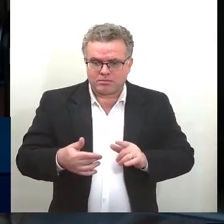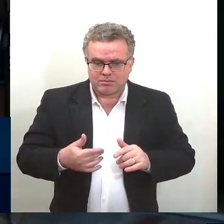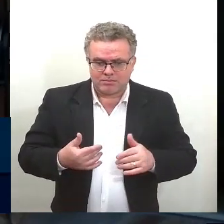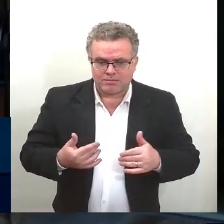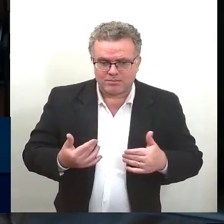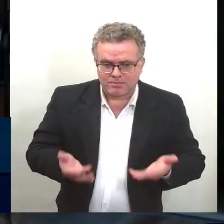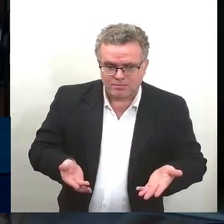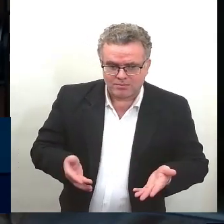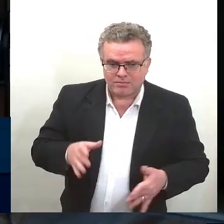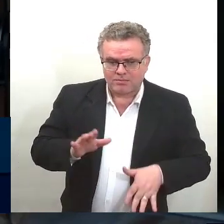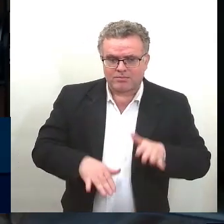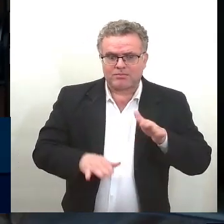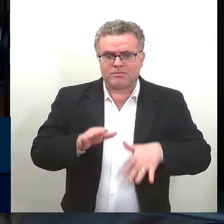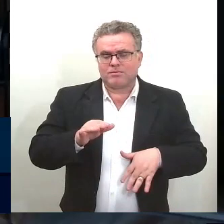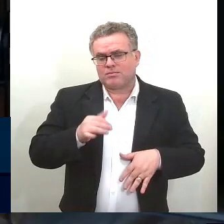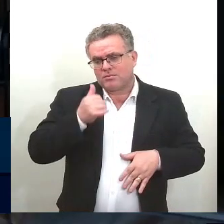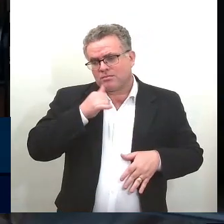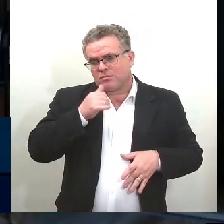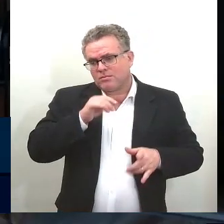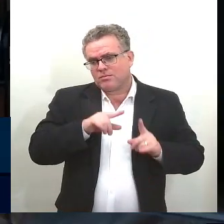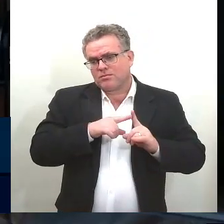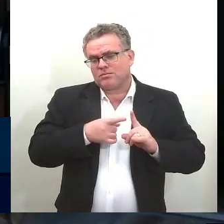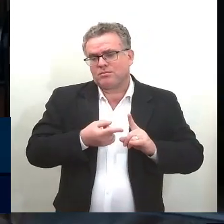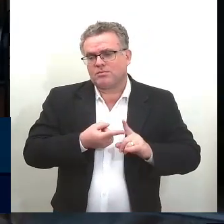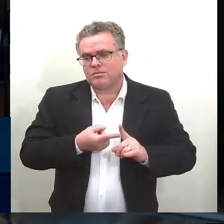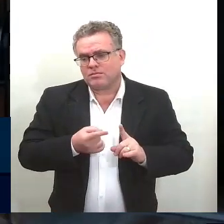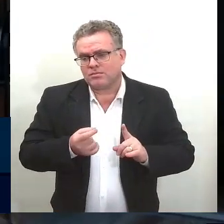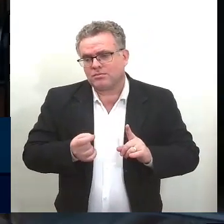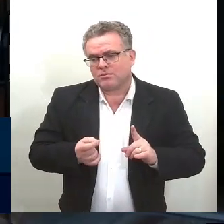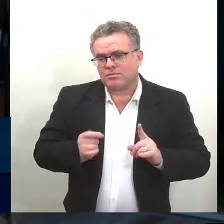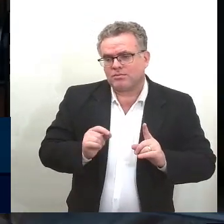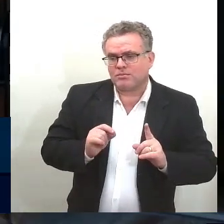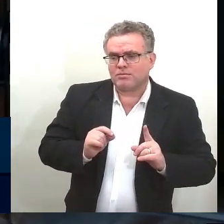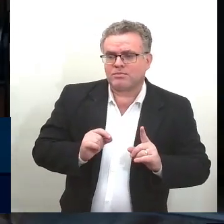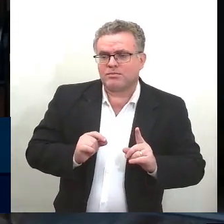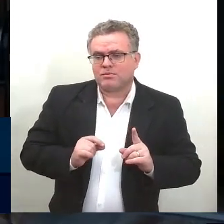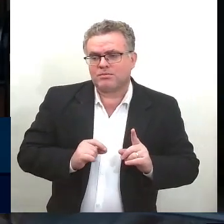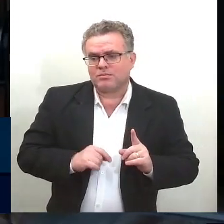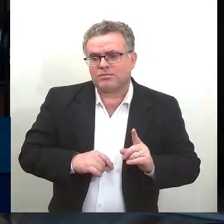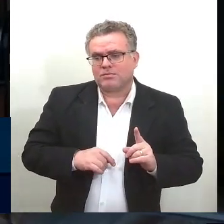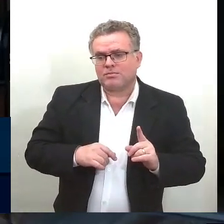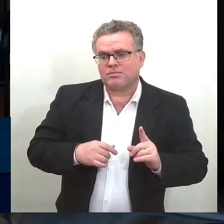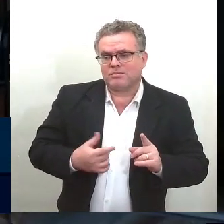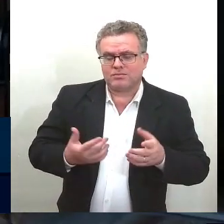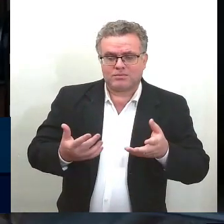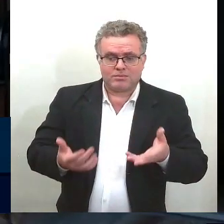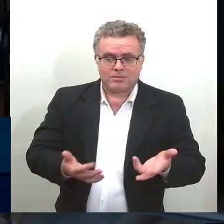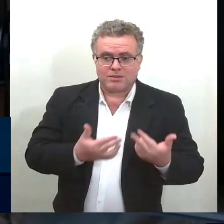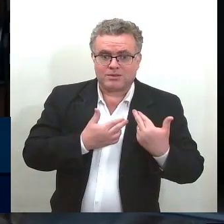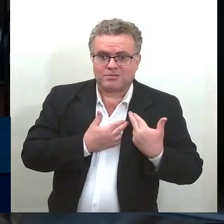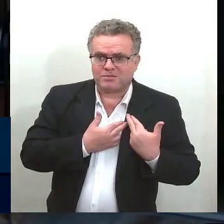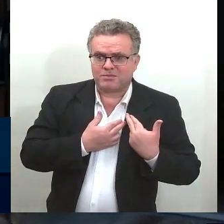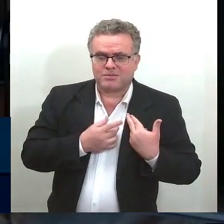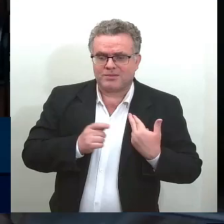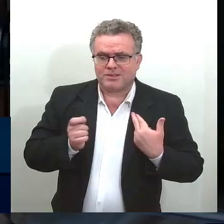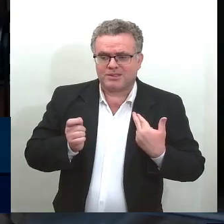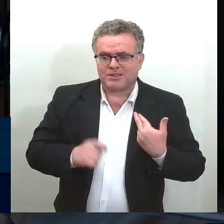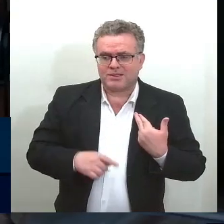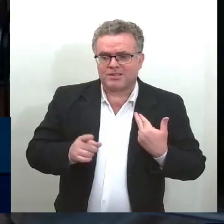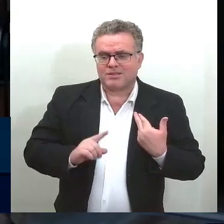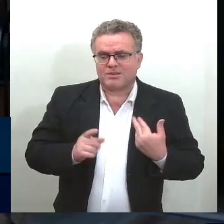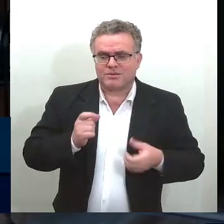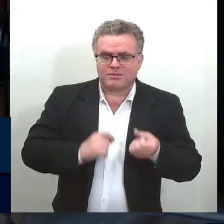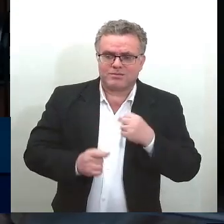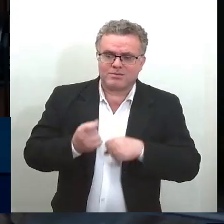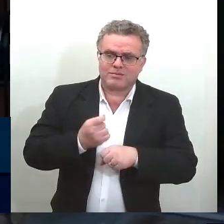estar grávida e não pode assumir nada, né? Eu lembro que ano passado nós estivemos, alguns deputados